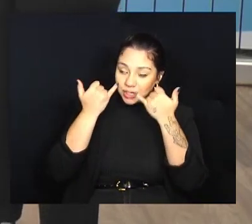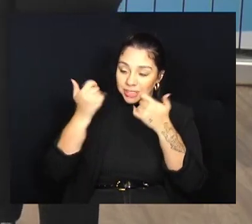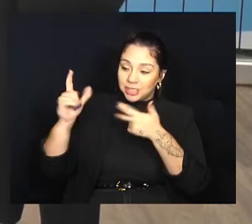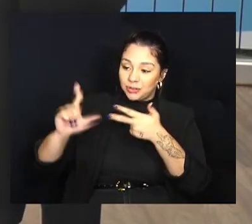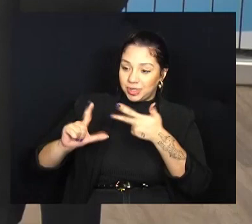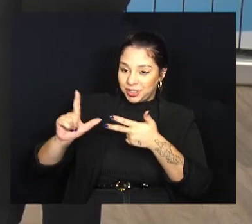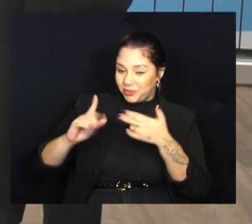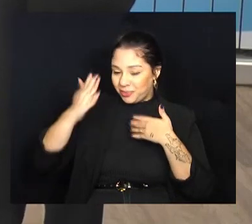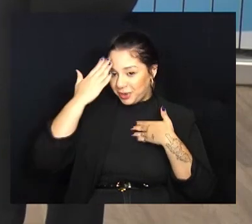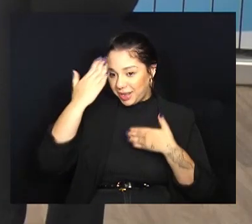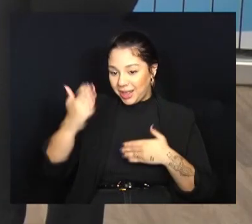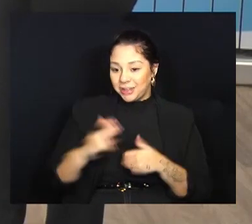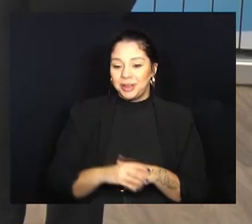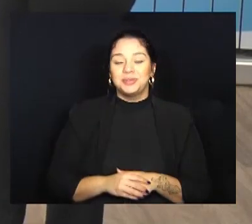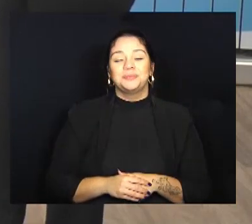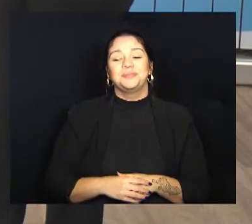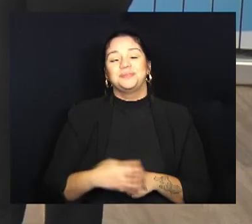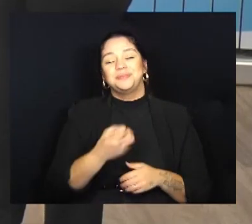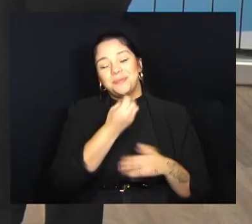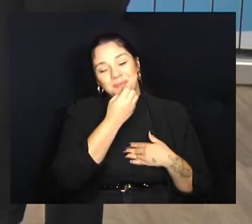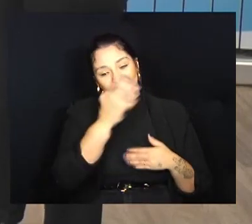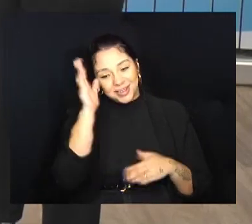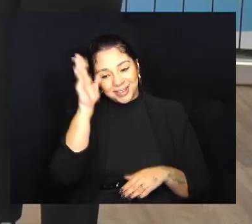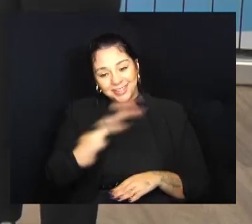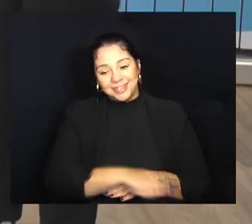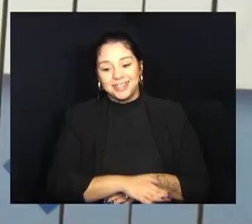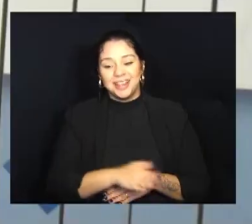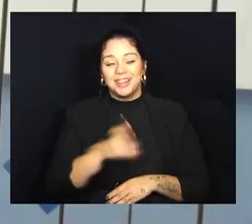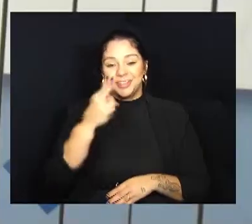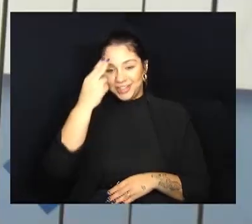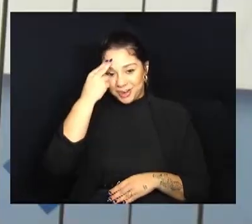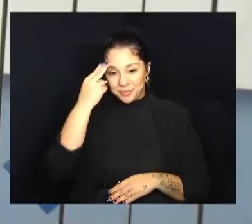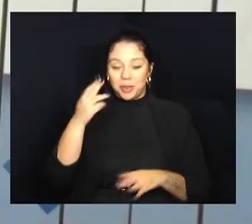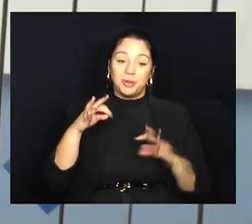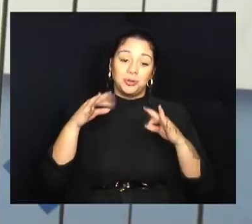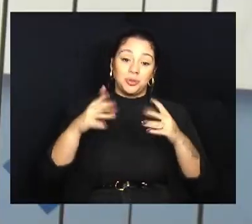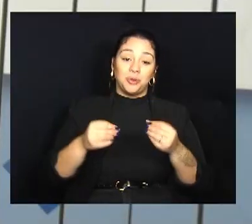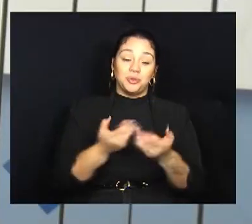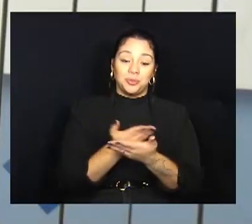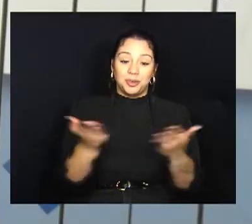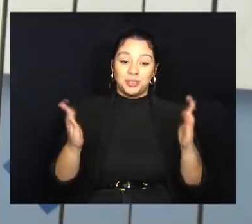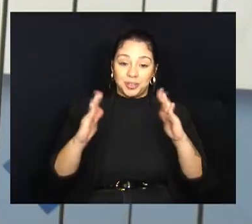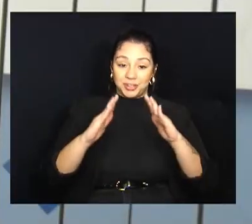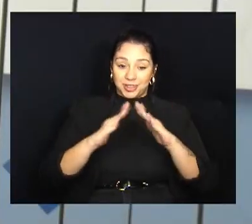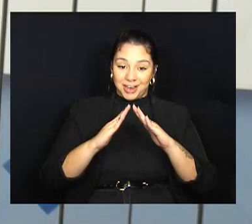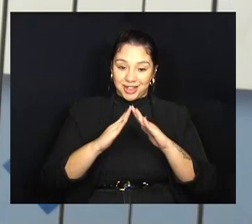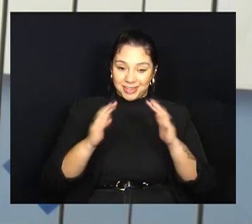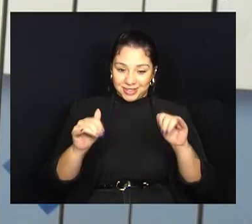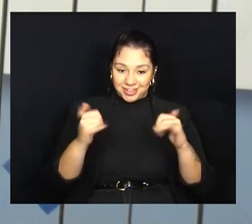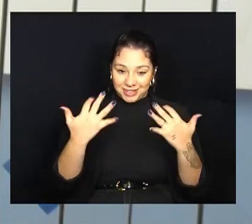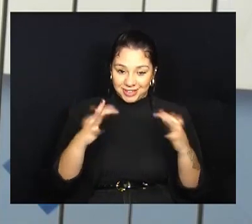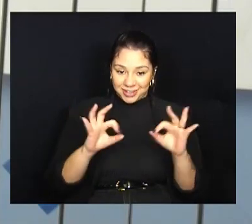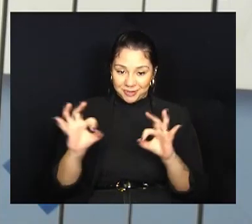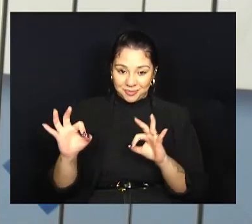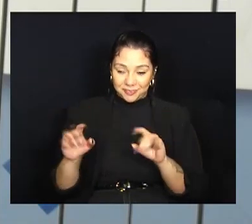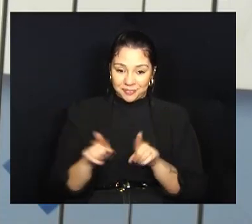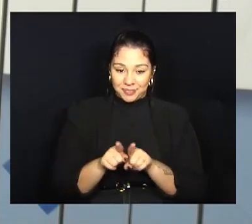Legislativo. Boa tarde, Gabriel, eu que agradeço, boa tarde para você de casa.